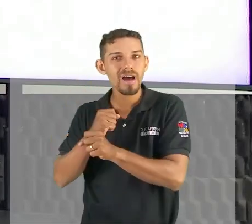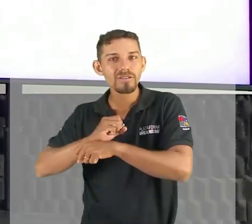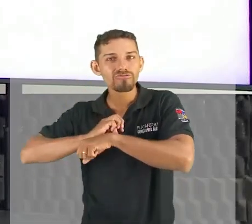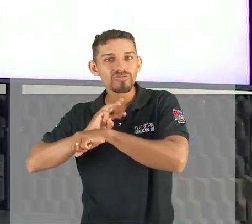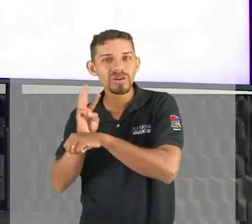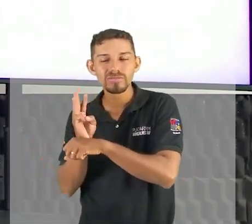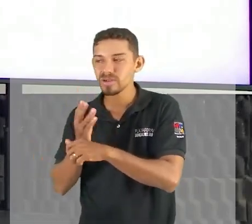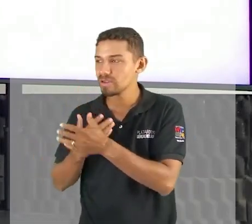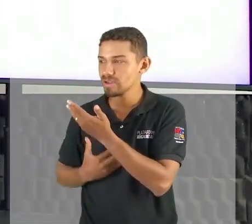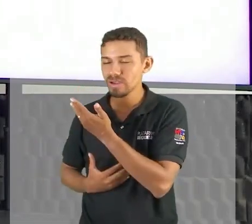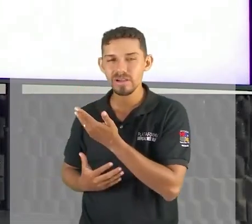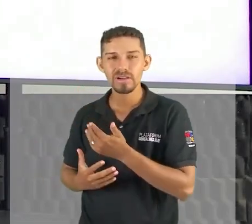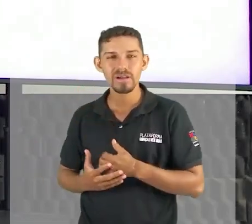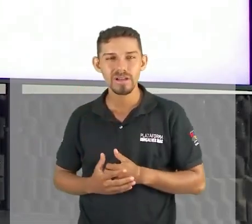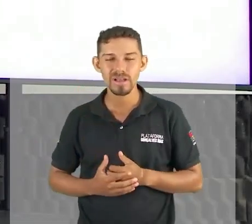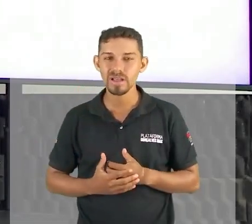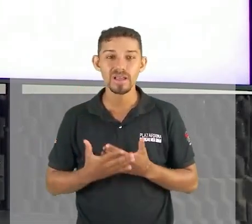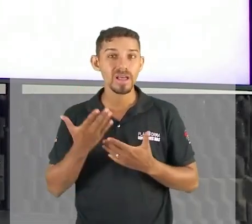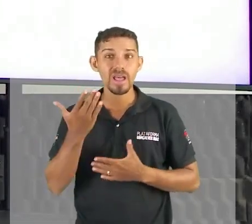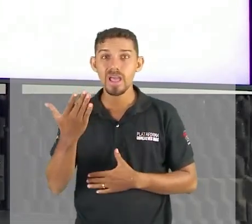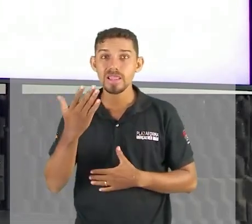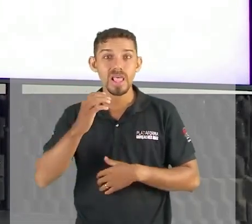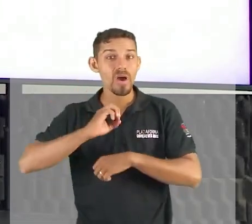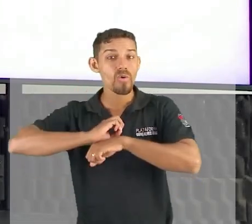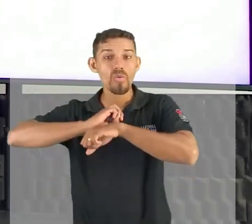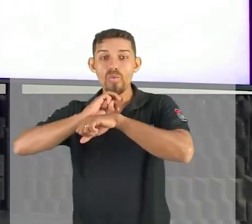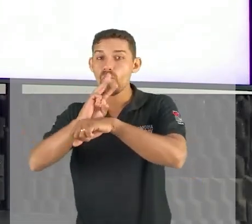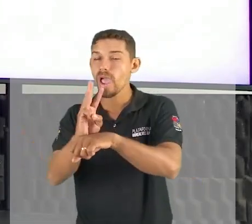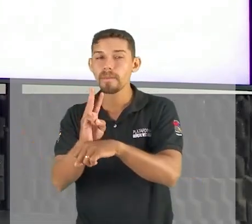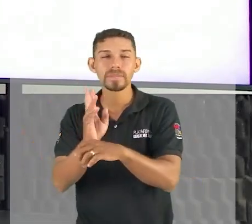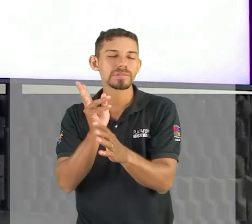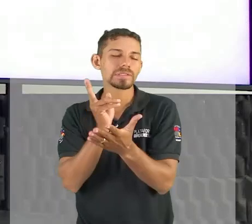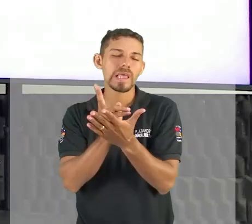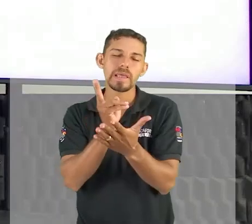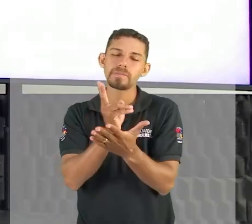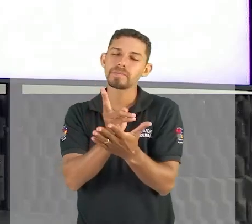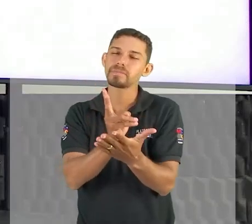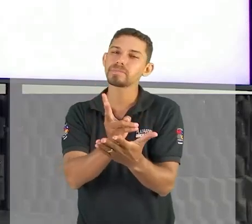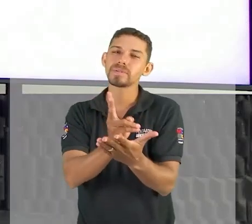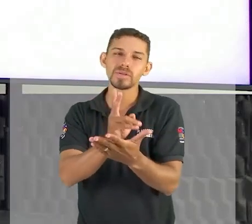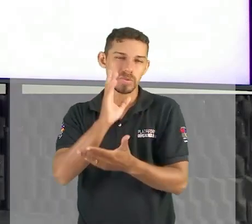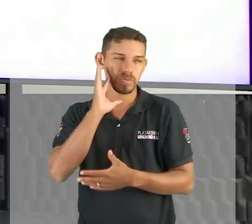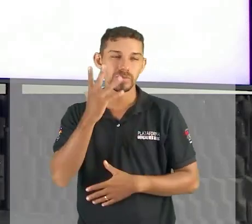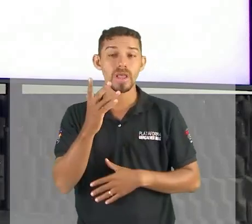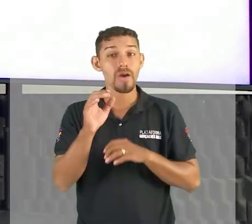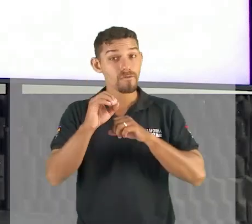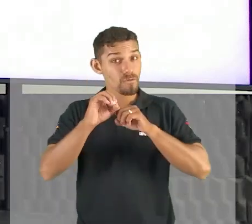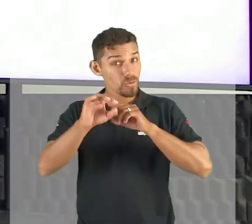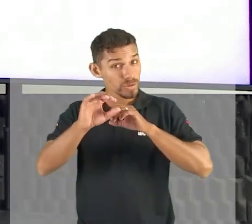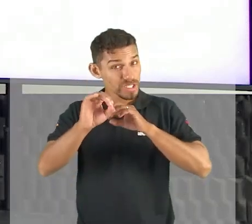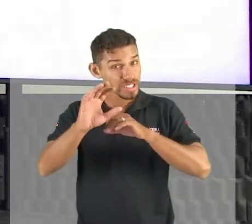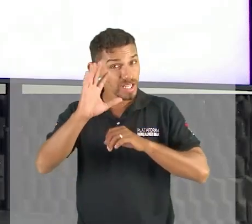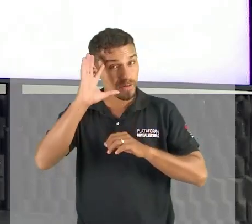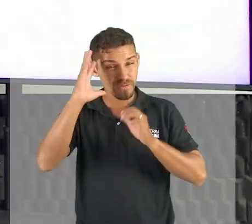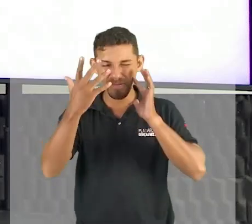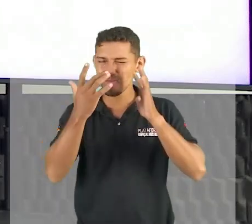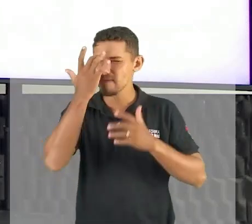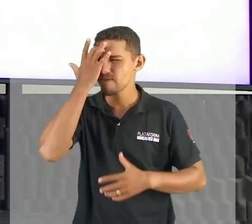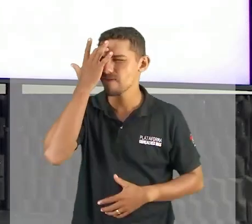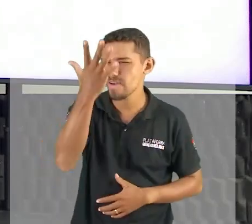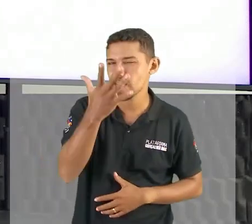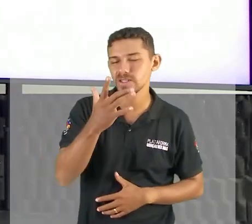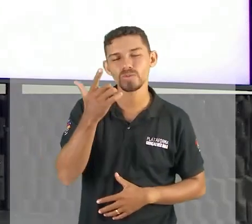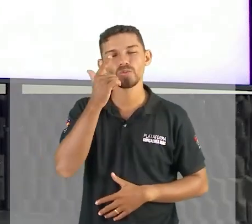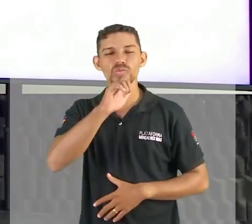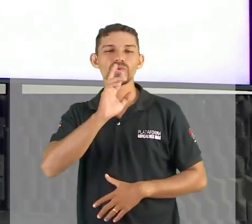questão turma é a cara da UEMA a cara da Ema e eu vou ensinar um método fácil para